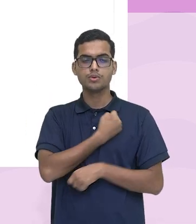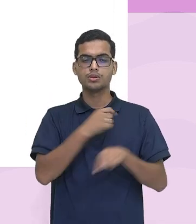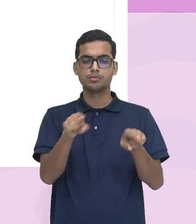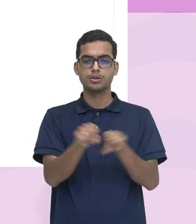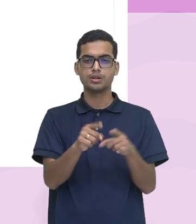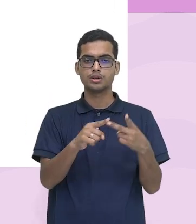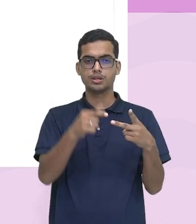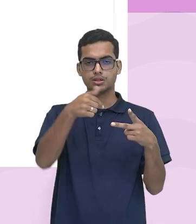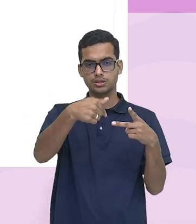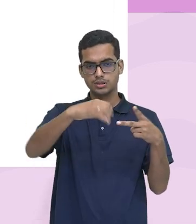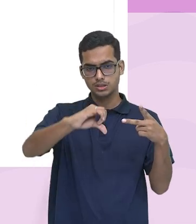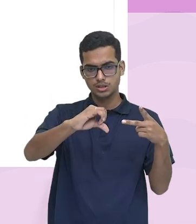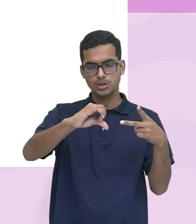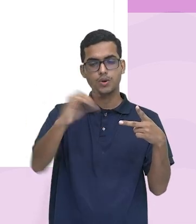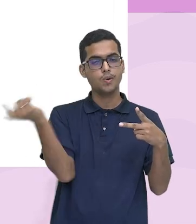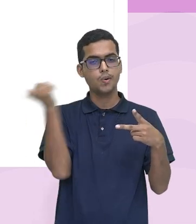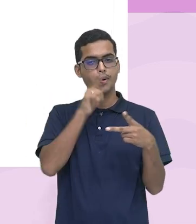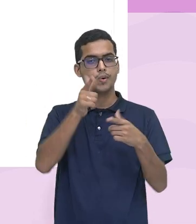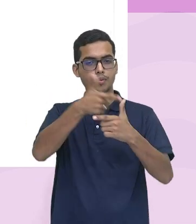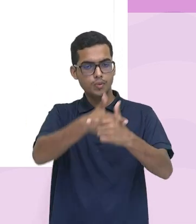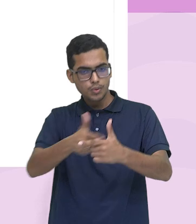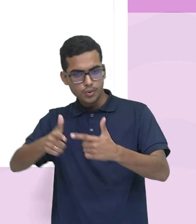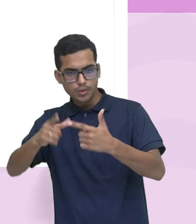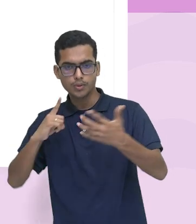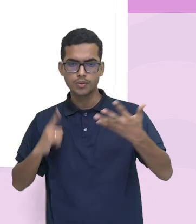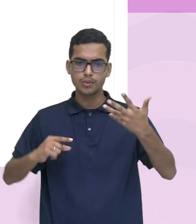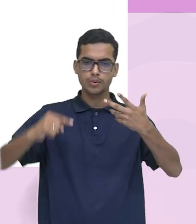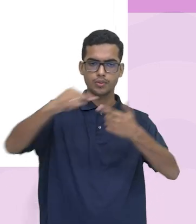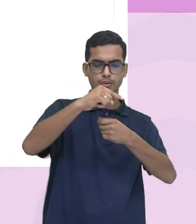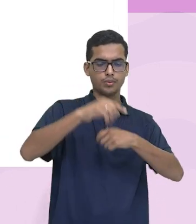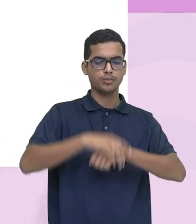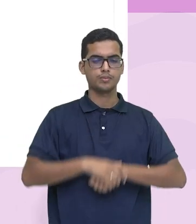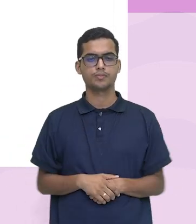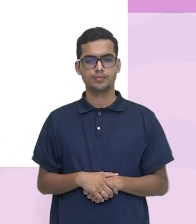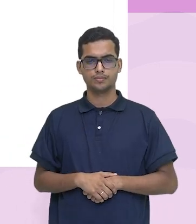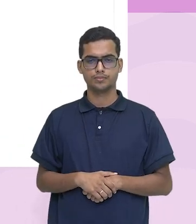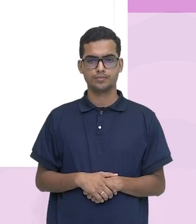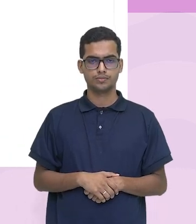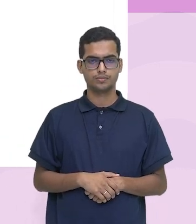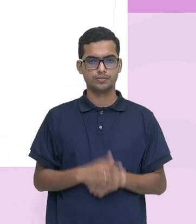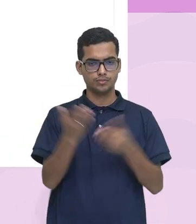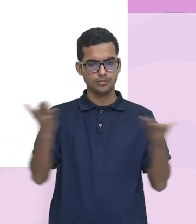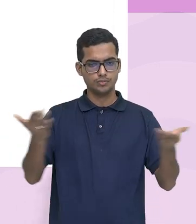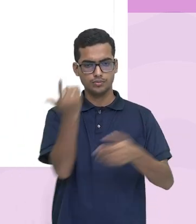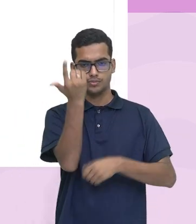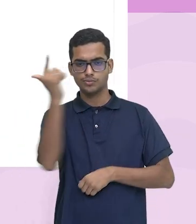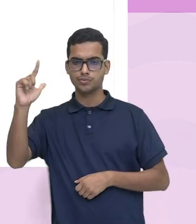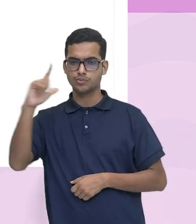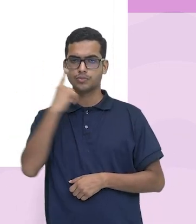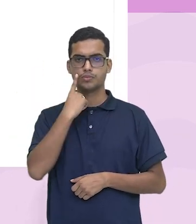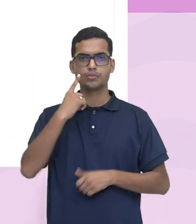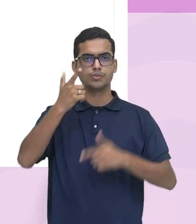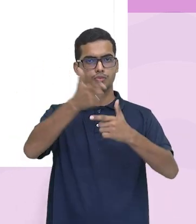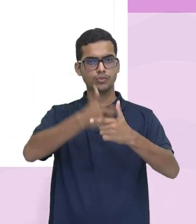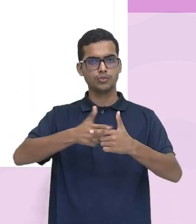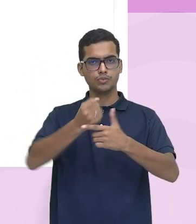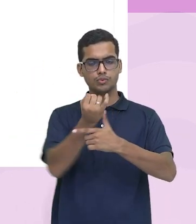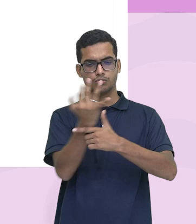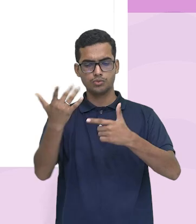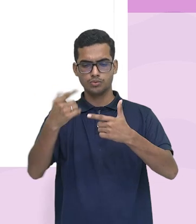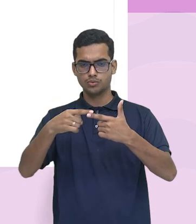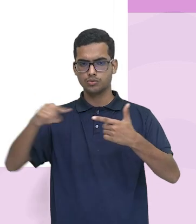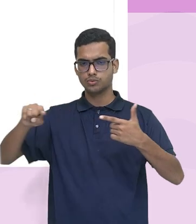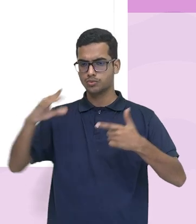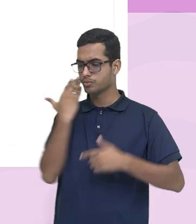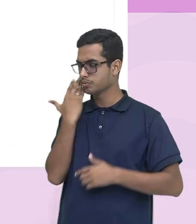ele tem aí outros divisores além do 1 e dele mesmo. Vamos para o próximo.